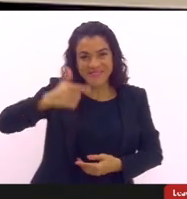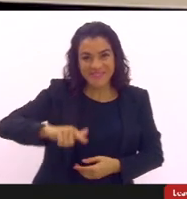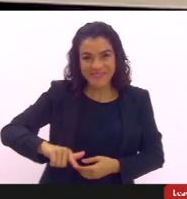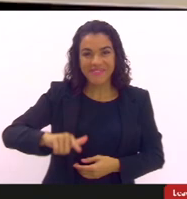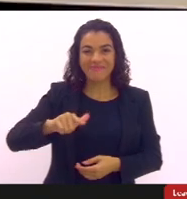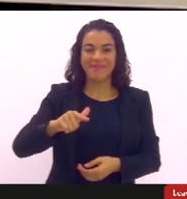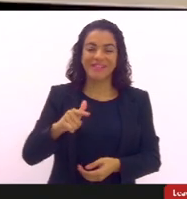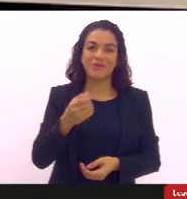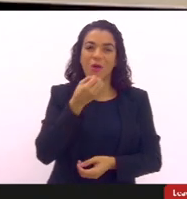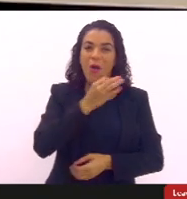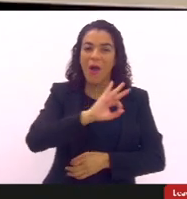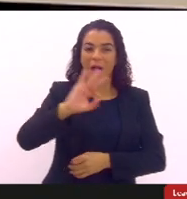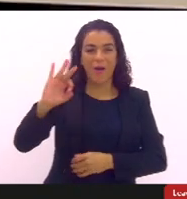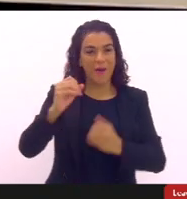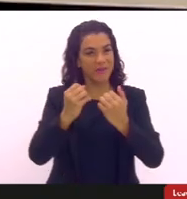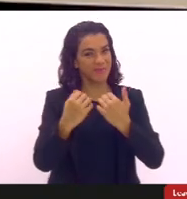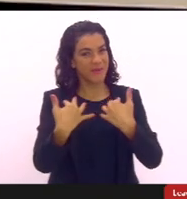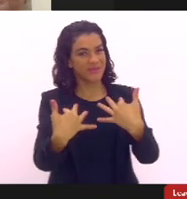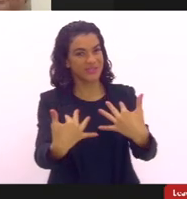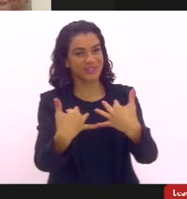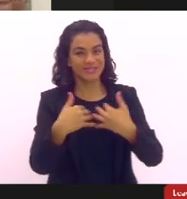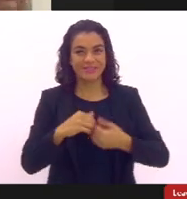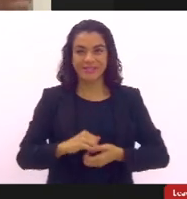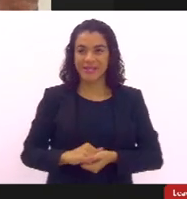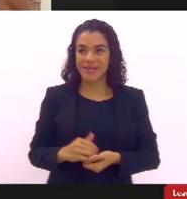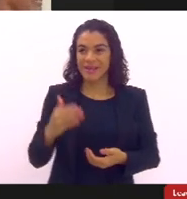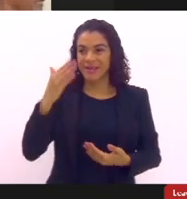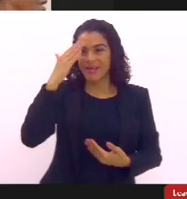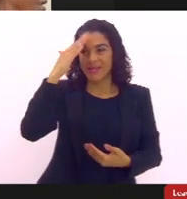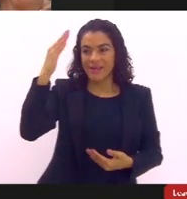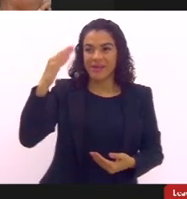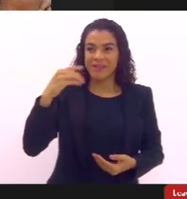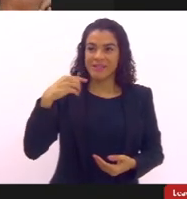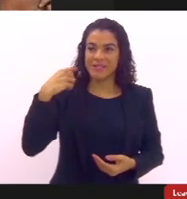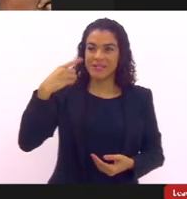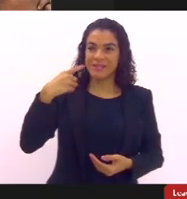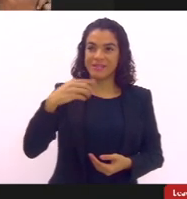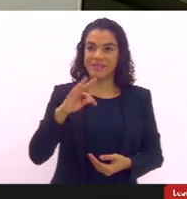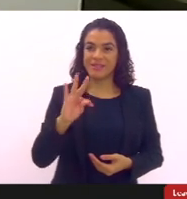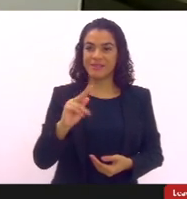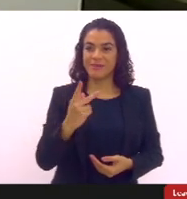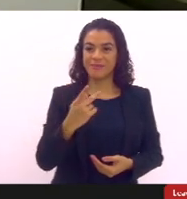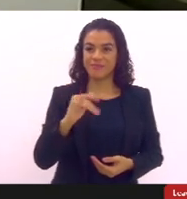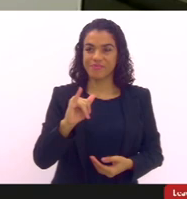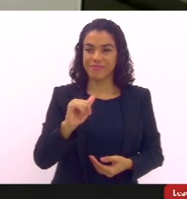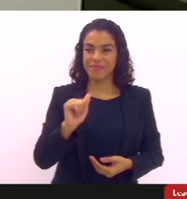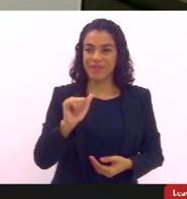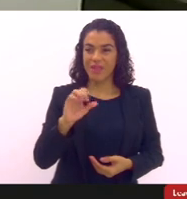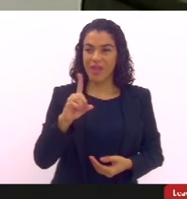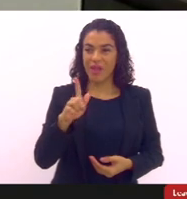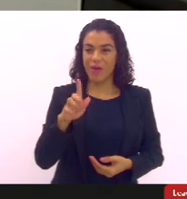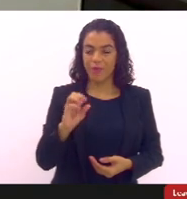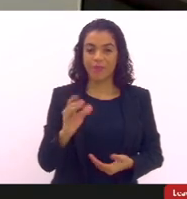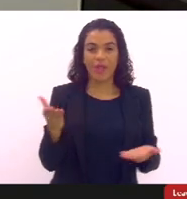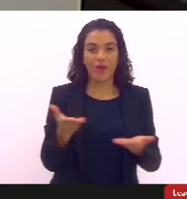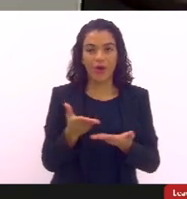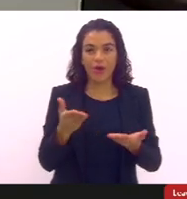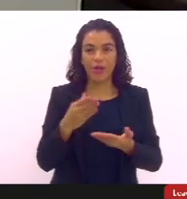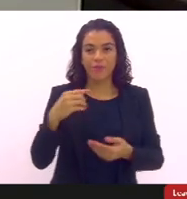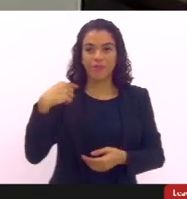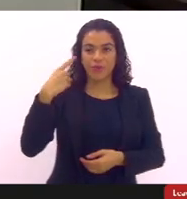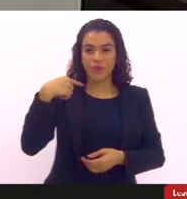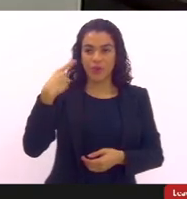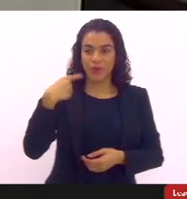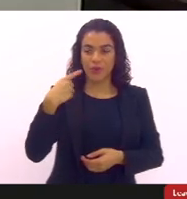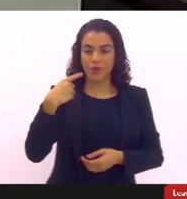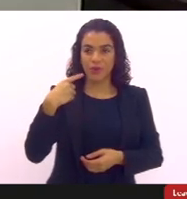e ótima audiência a todos nós. Obrigada, doutor Tiago. Então, vou passar para a doutora Alexandra e pedir à senhora